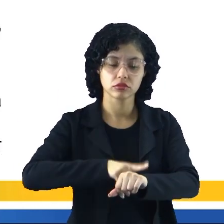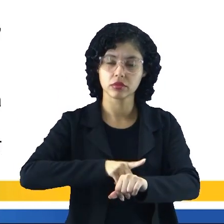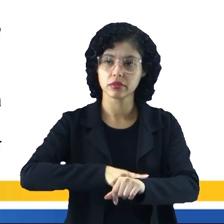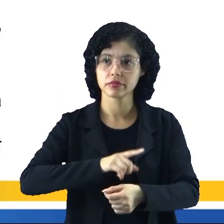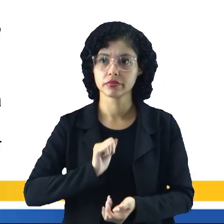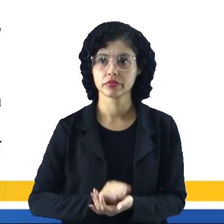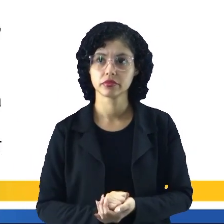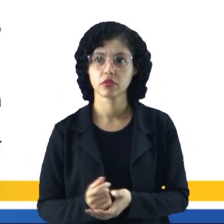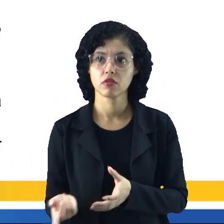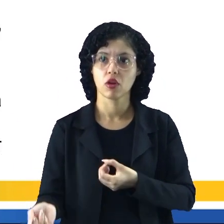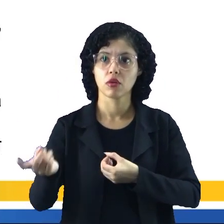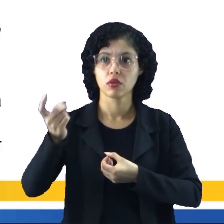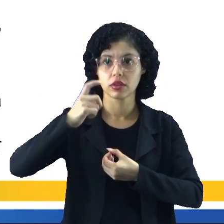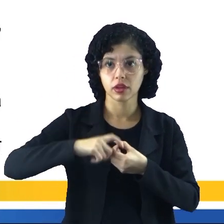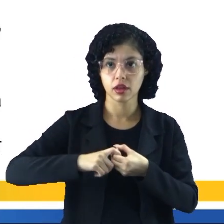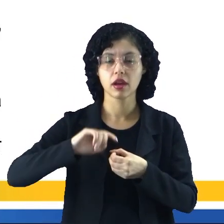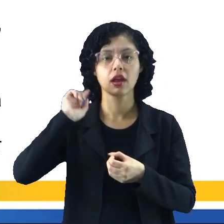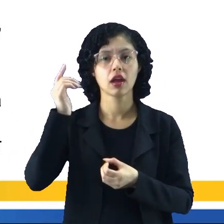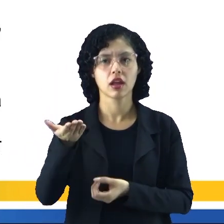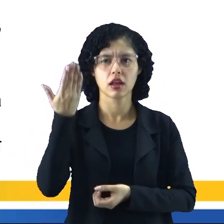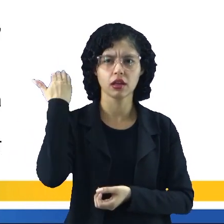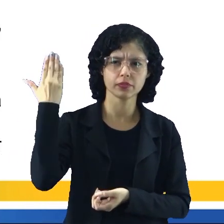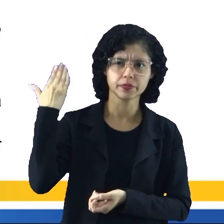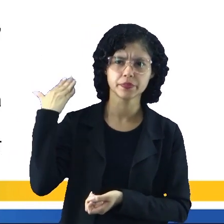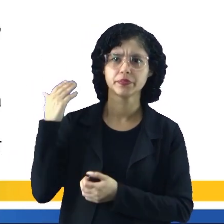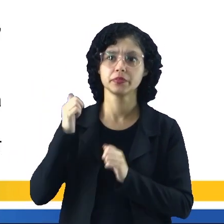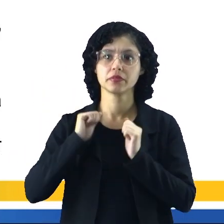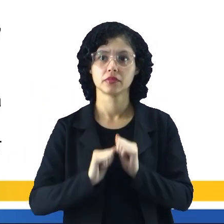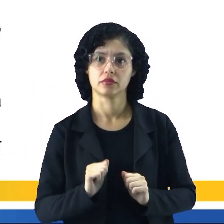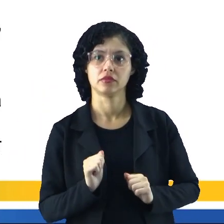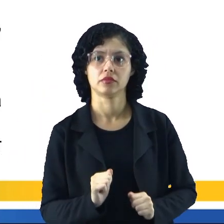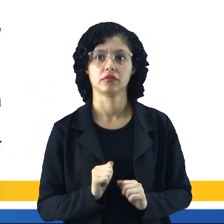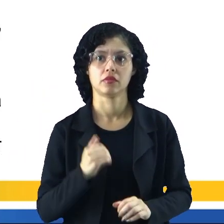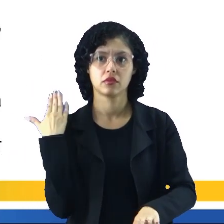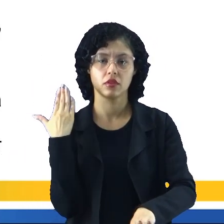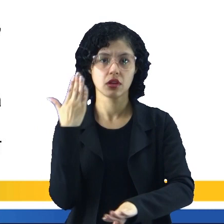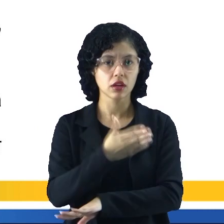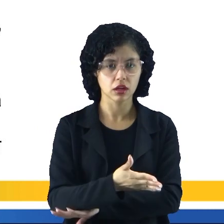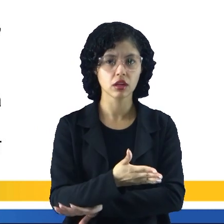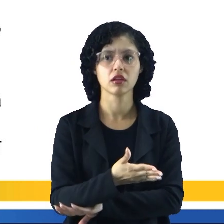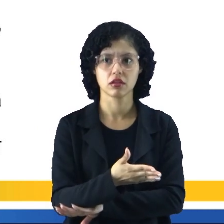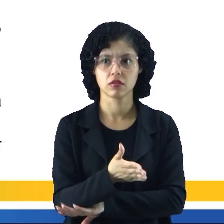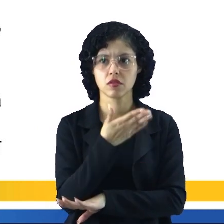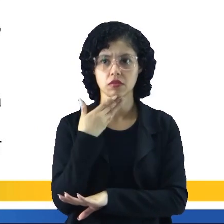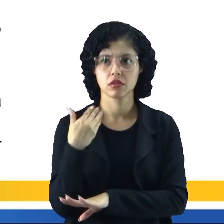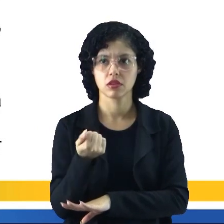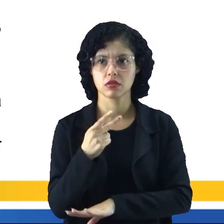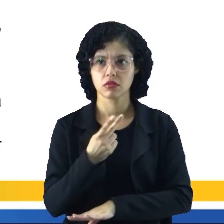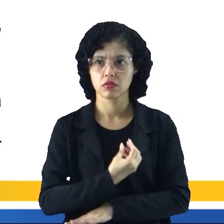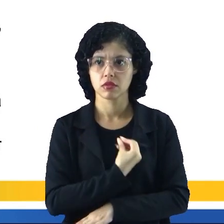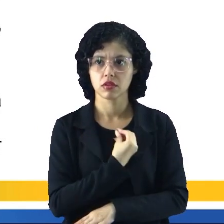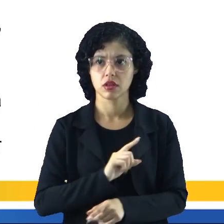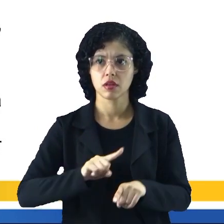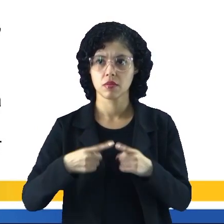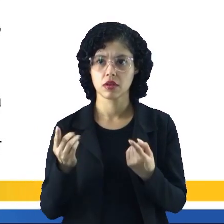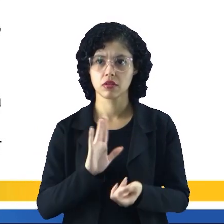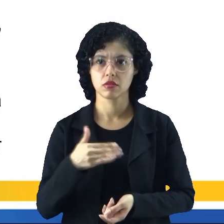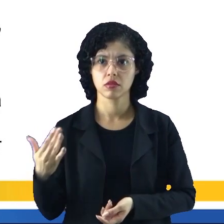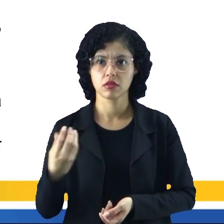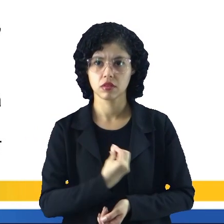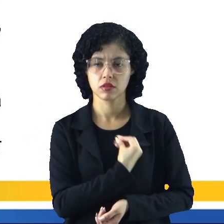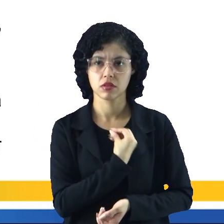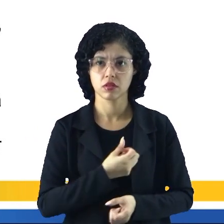tempo retornando para aquela época e podendo interferir no seu destino mas quando ele retorna